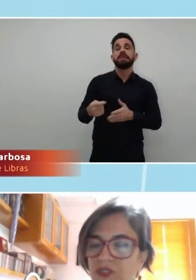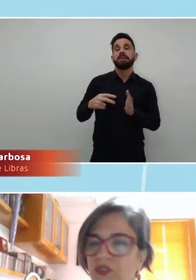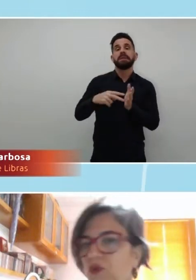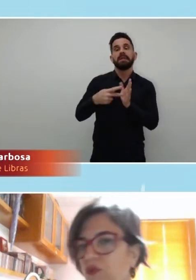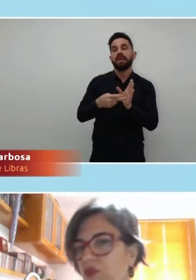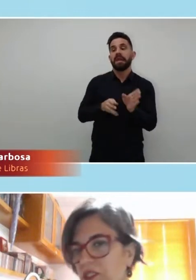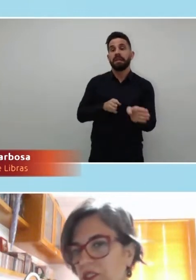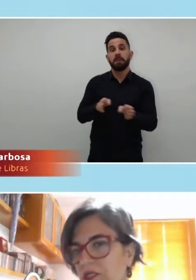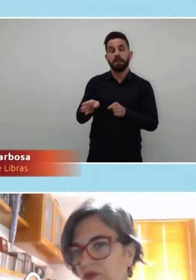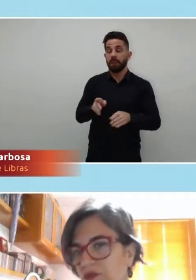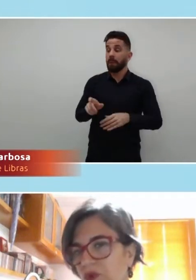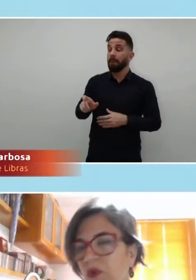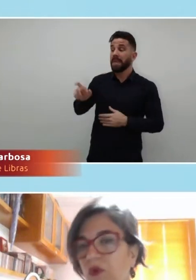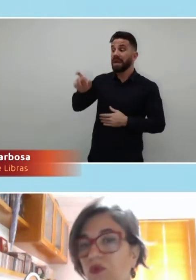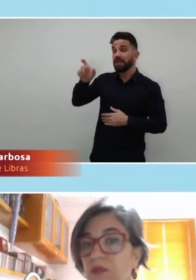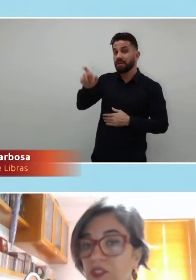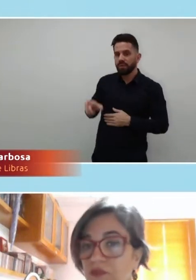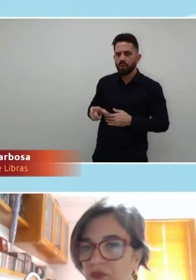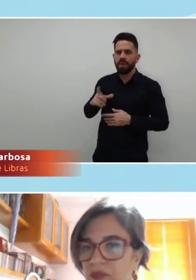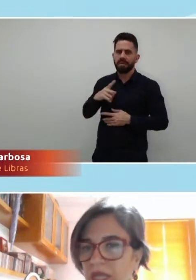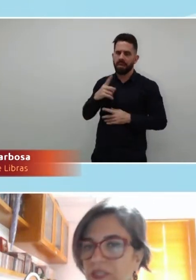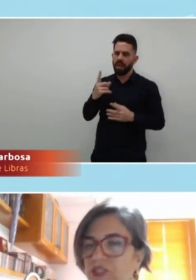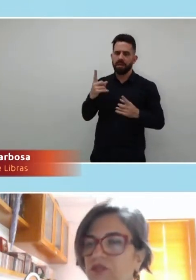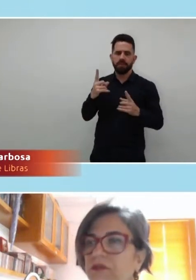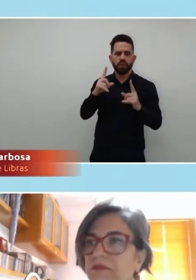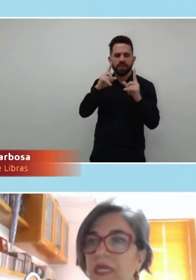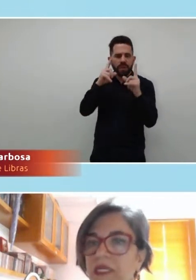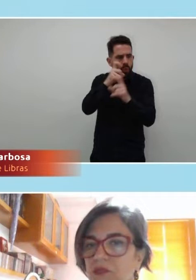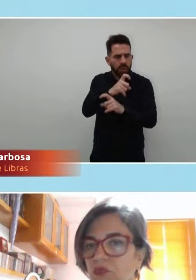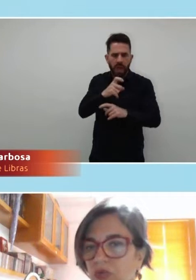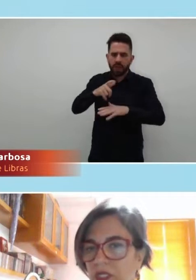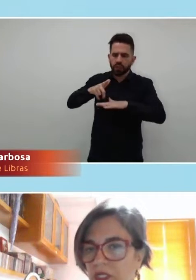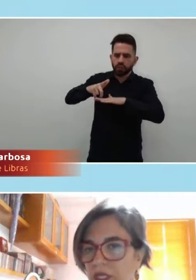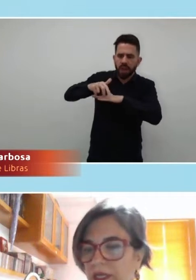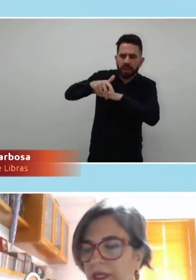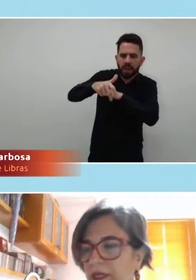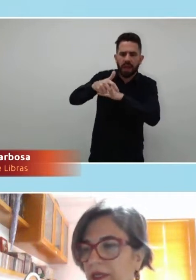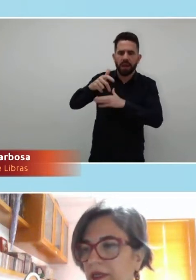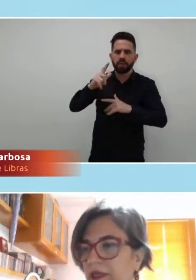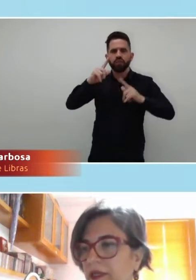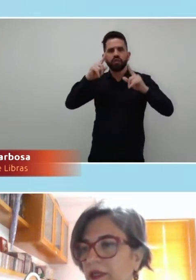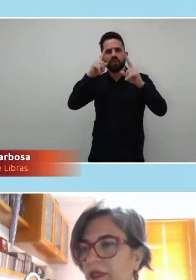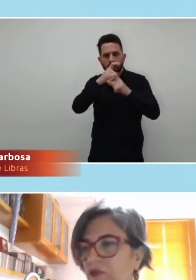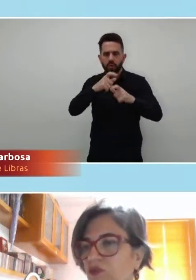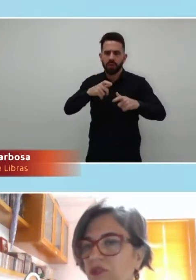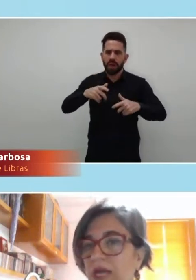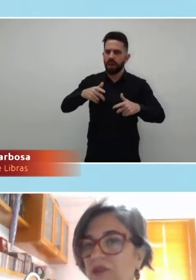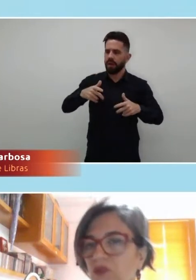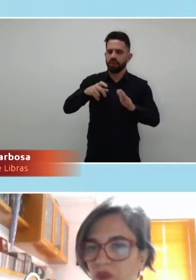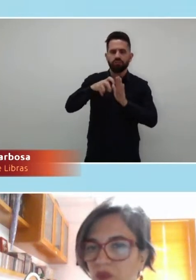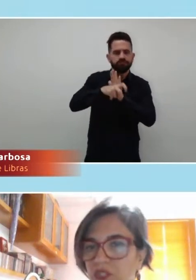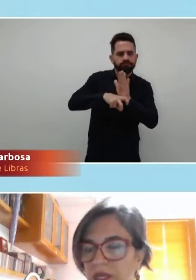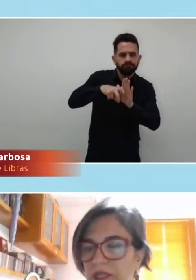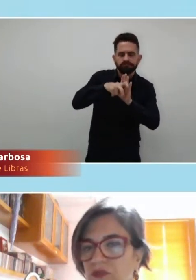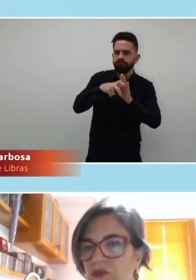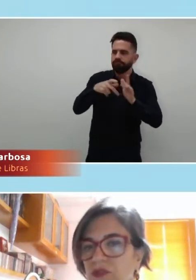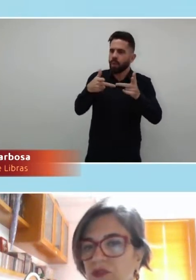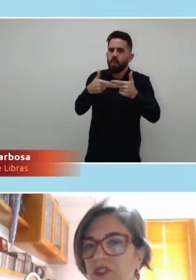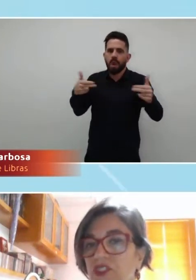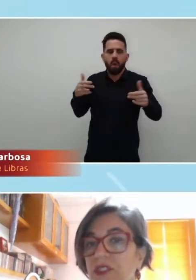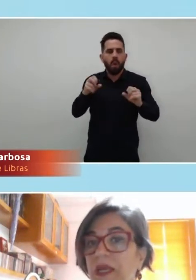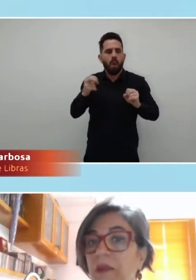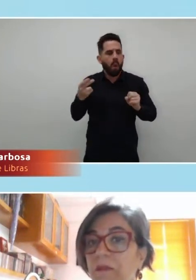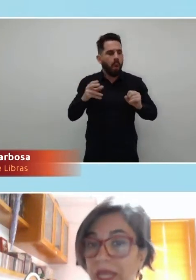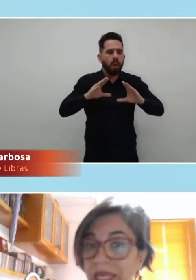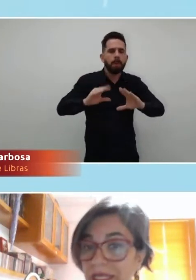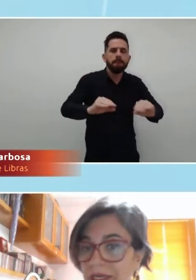de locomoção ou alguma dificuldade mesmo no trato com objetos, de